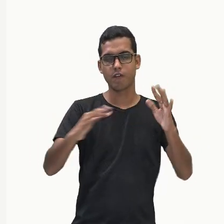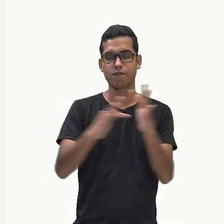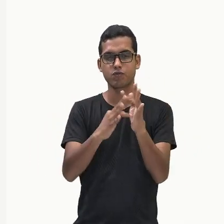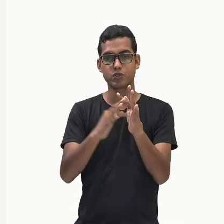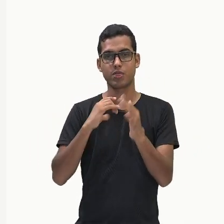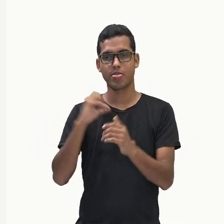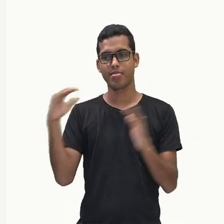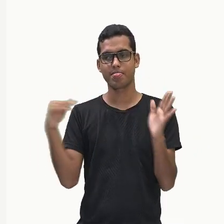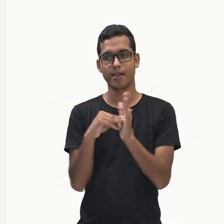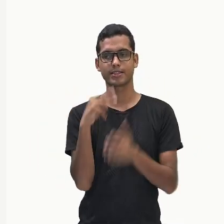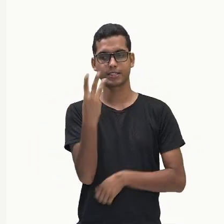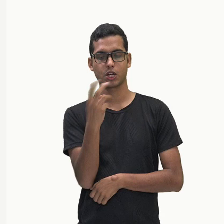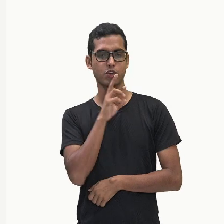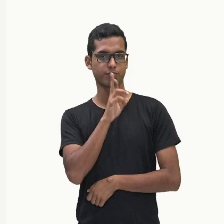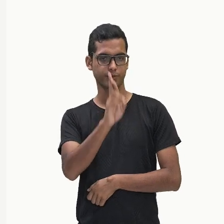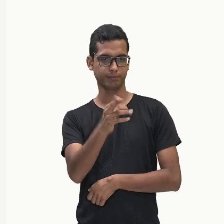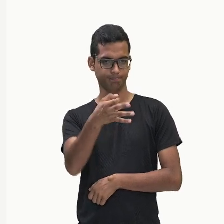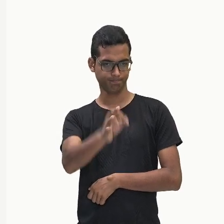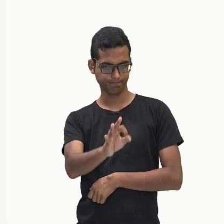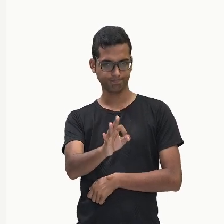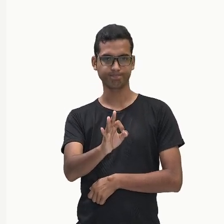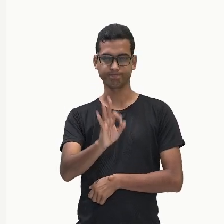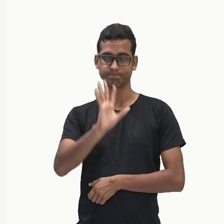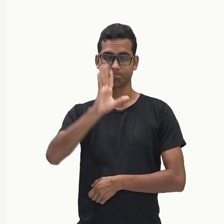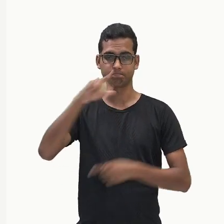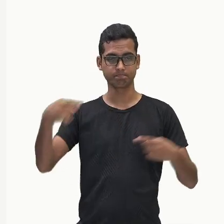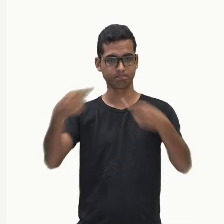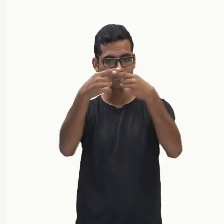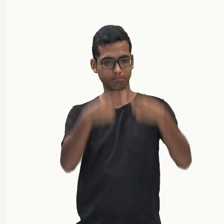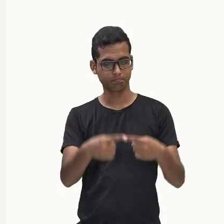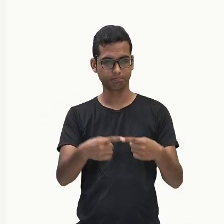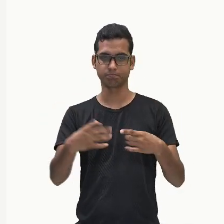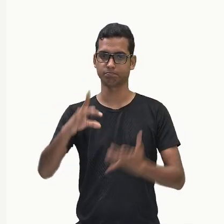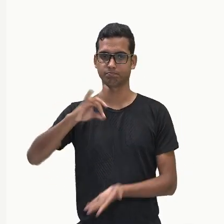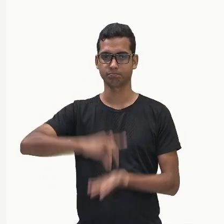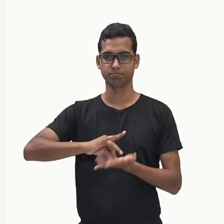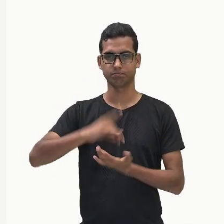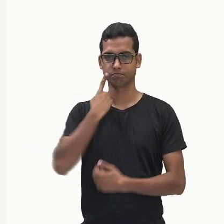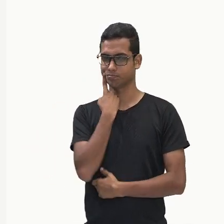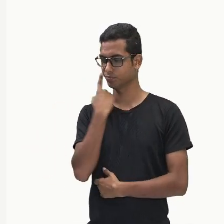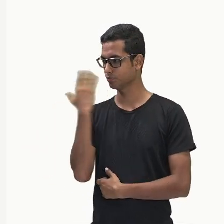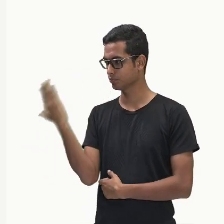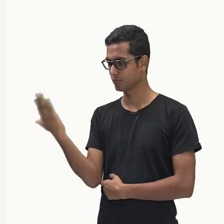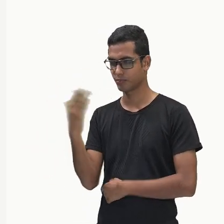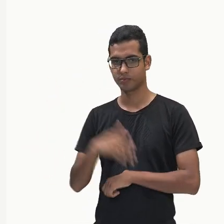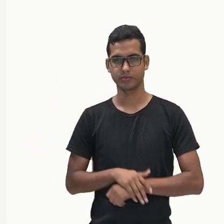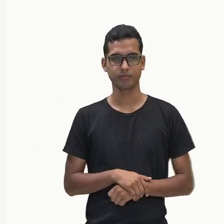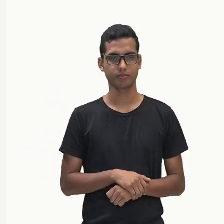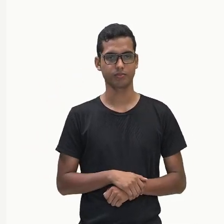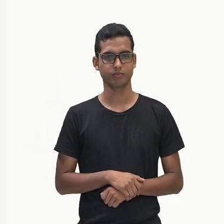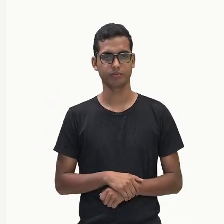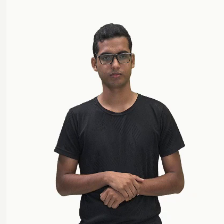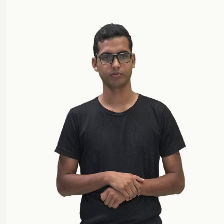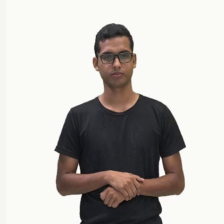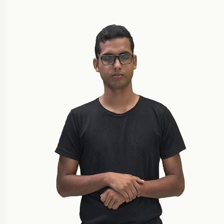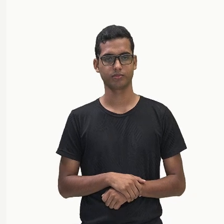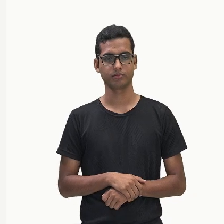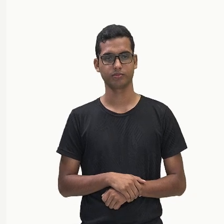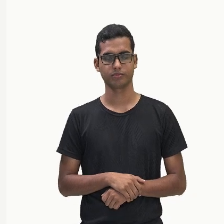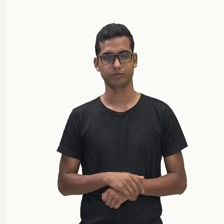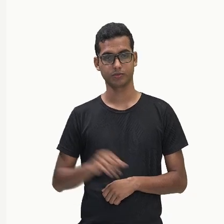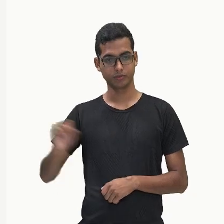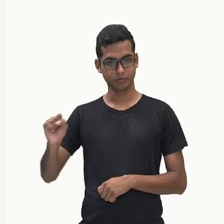Até 3 soluções, então está dentro do esperado, né? Então, uma solução é menos